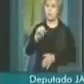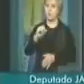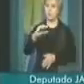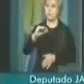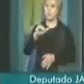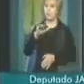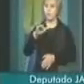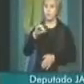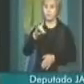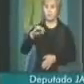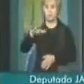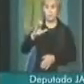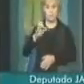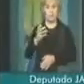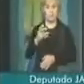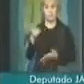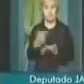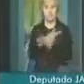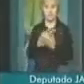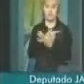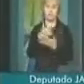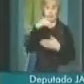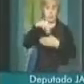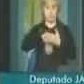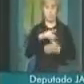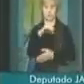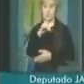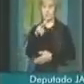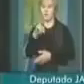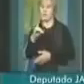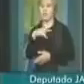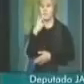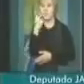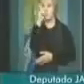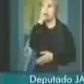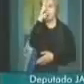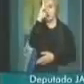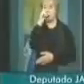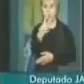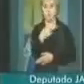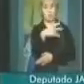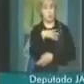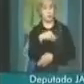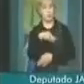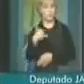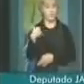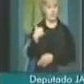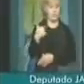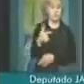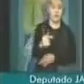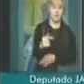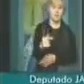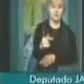seja, nesse kit contém DVDs com duas historinhas. Que o seu filho de 7 anos,